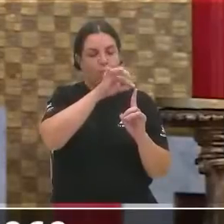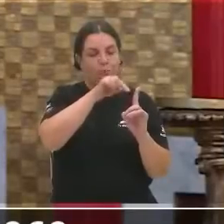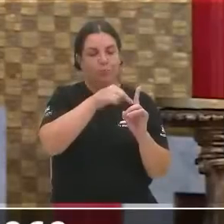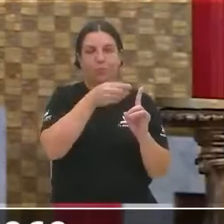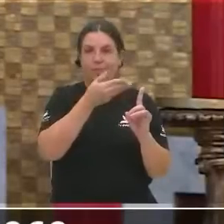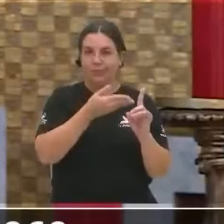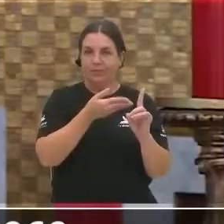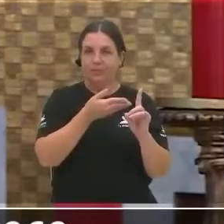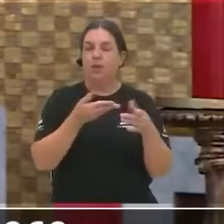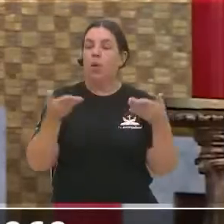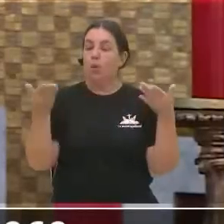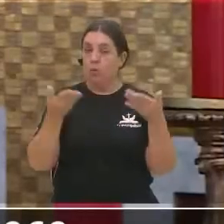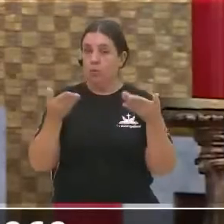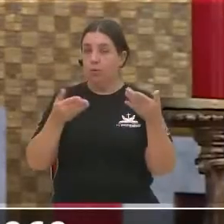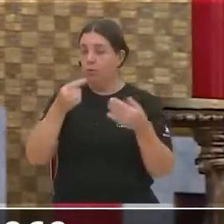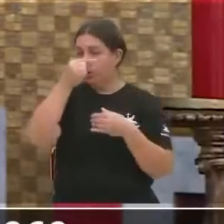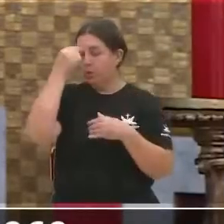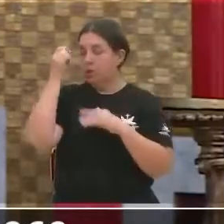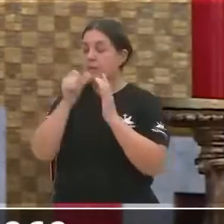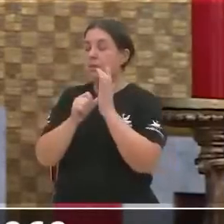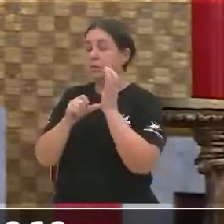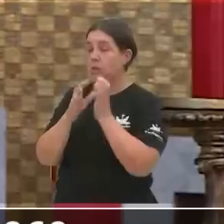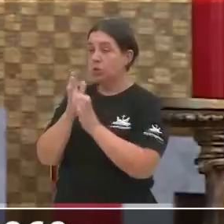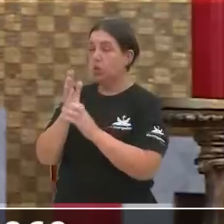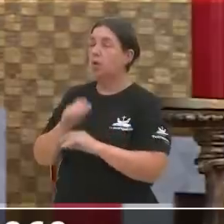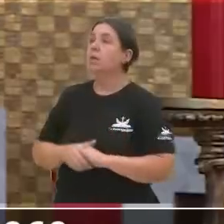hoje na santas Chagas